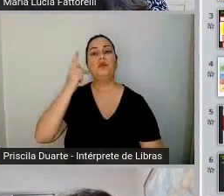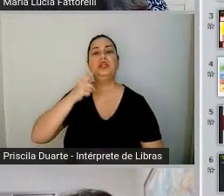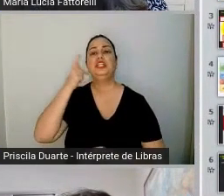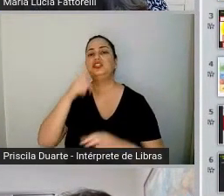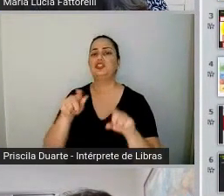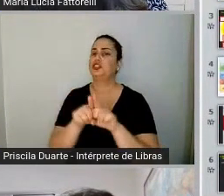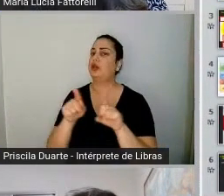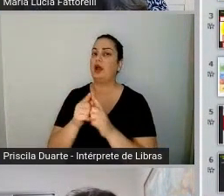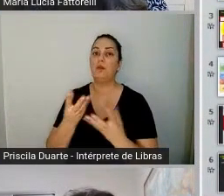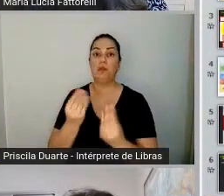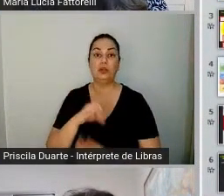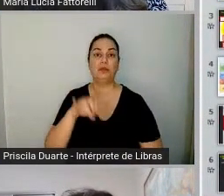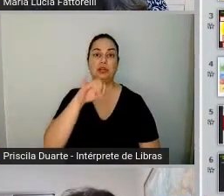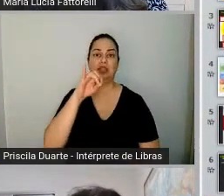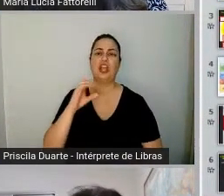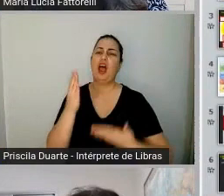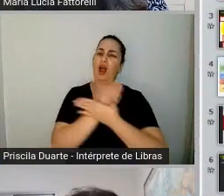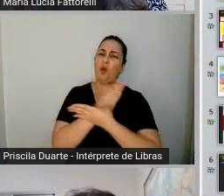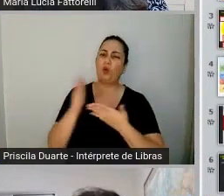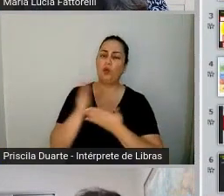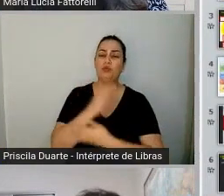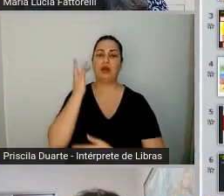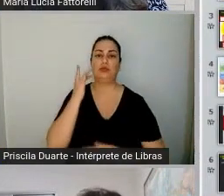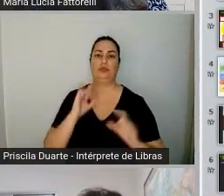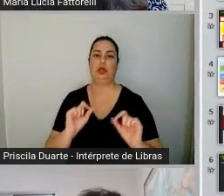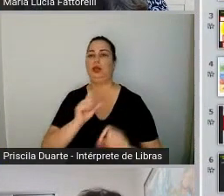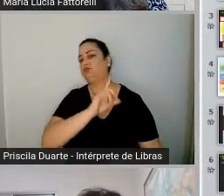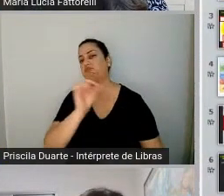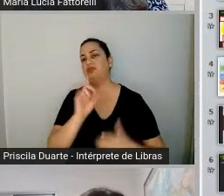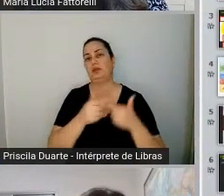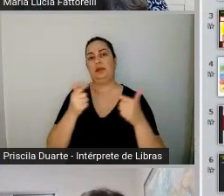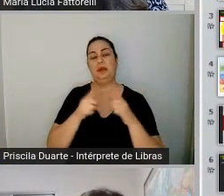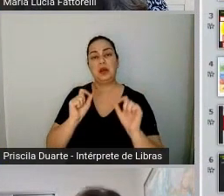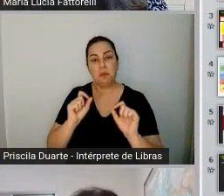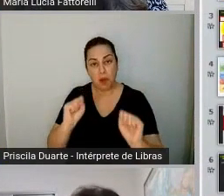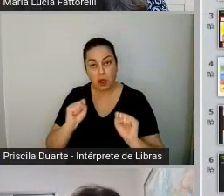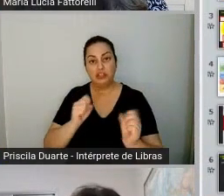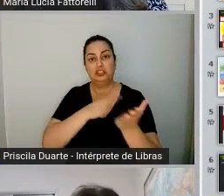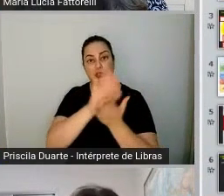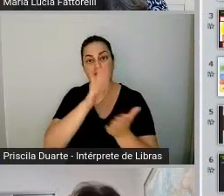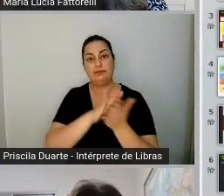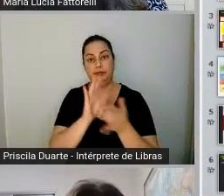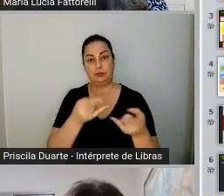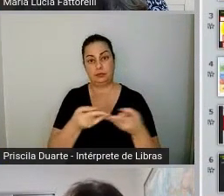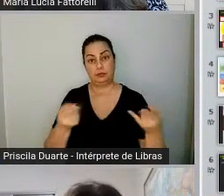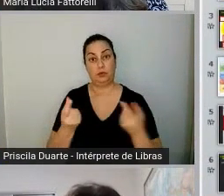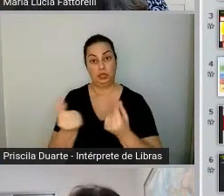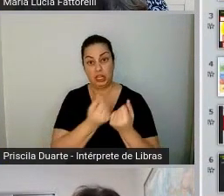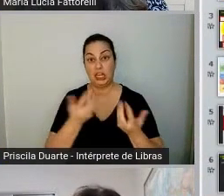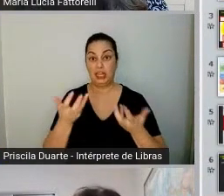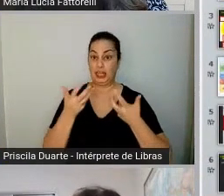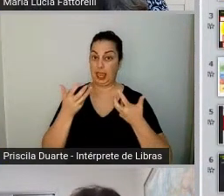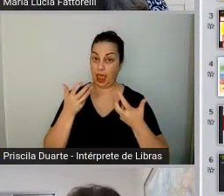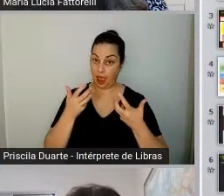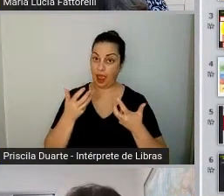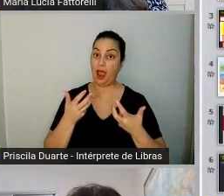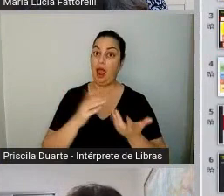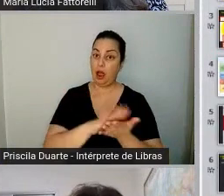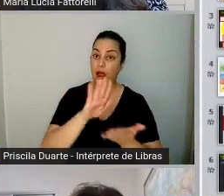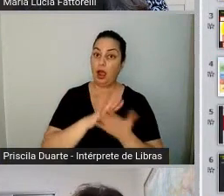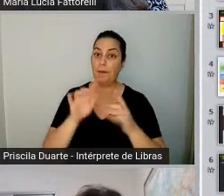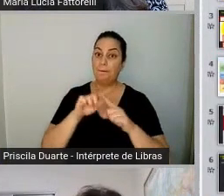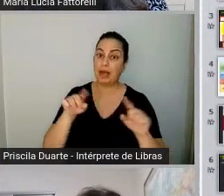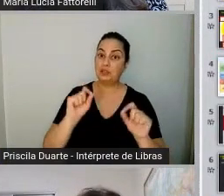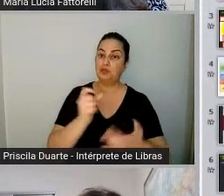que não tem problema, pode pagar dívida emitindo moeda. Não, nós queremos emitir moeda sim, mas para financiar as áreas